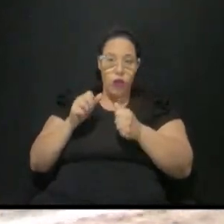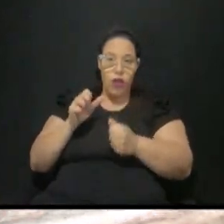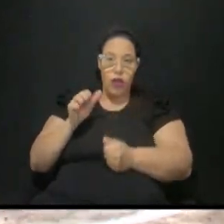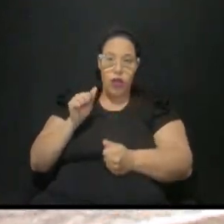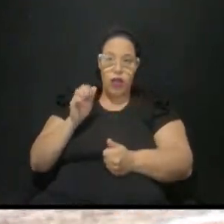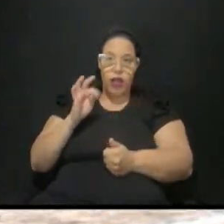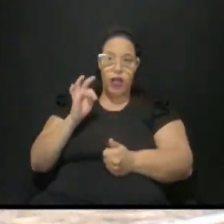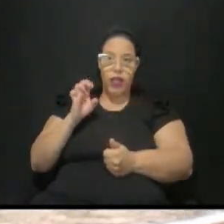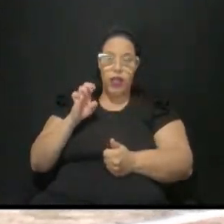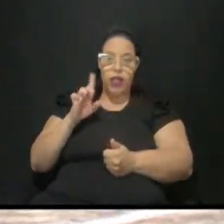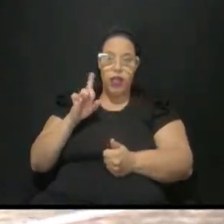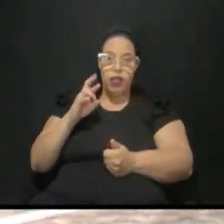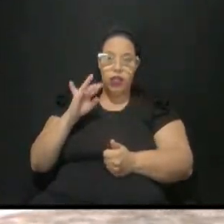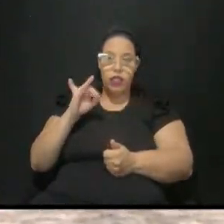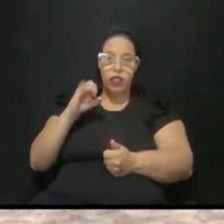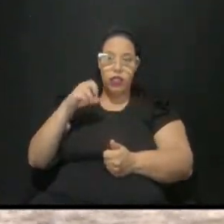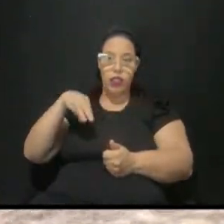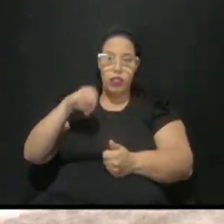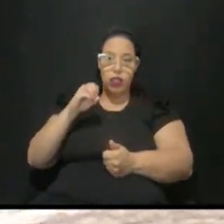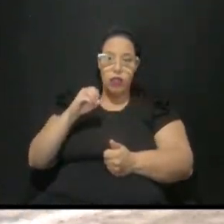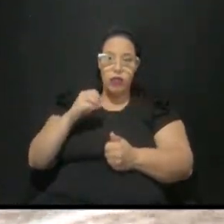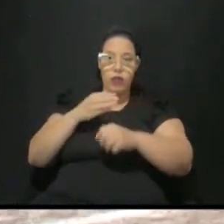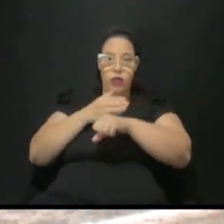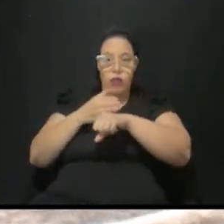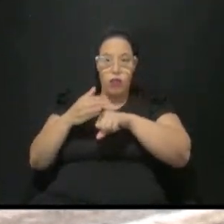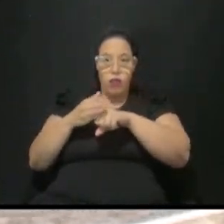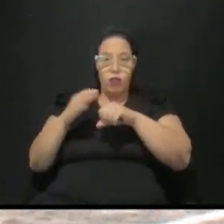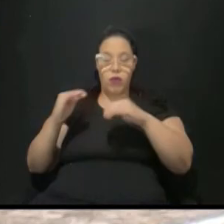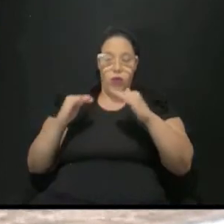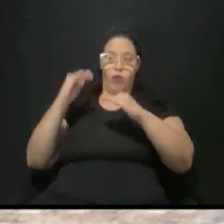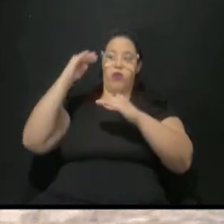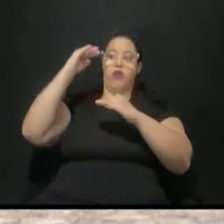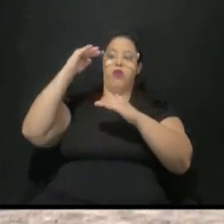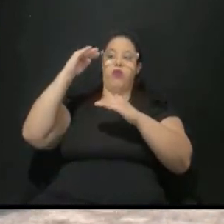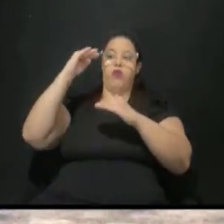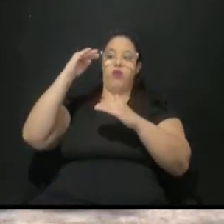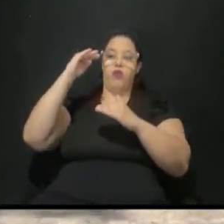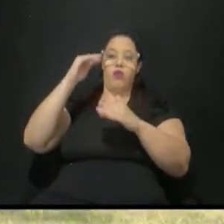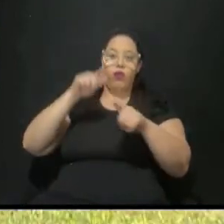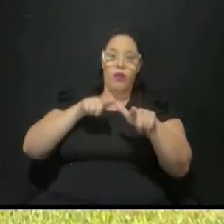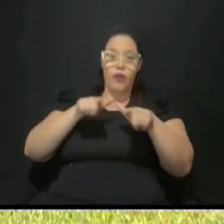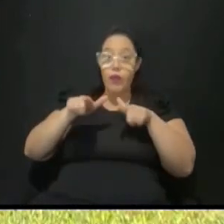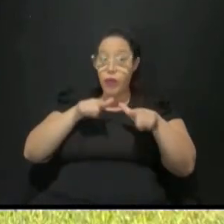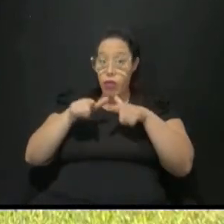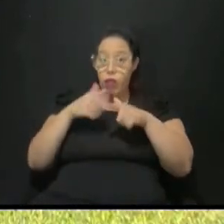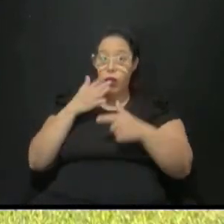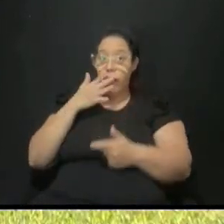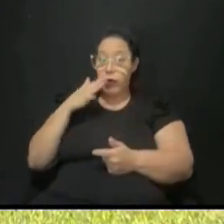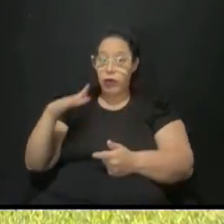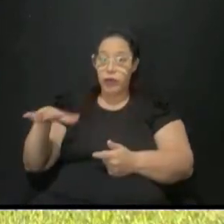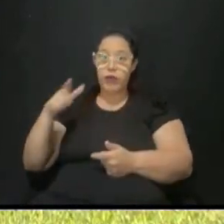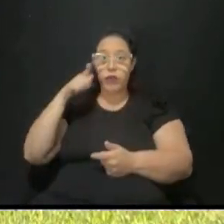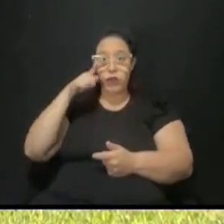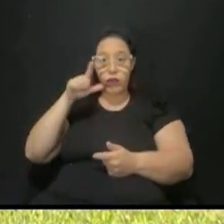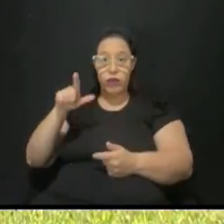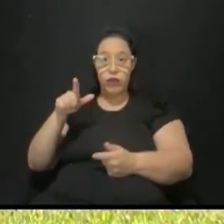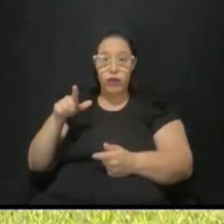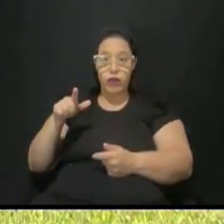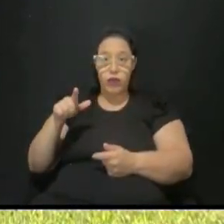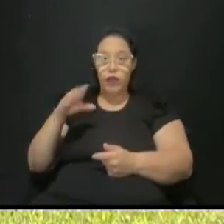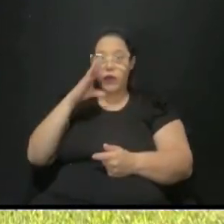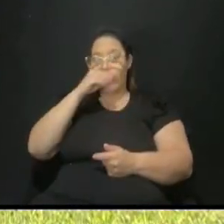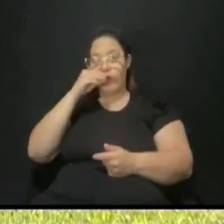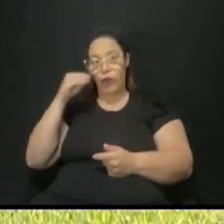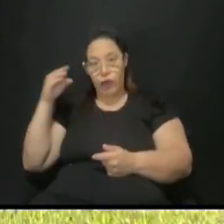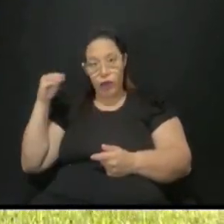para a iniciação quanto para o alto rendimento. Então a gente faz todo esse trabalho para que a criança consiga vivenciar, o adolescente consiga vivenciar e